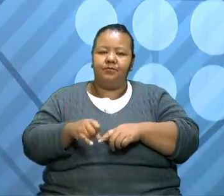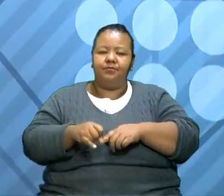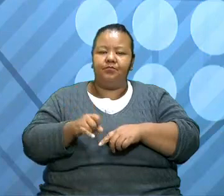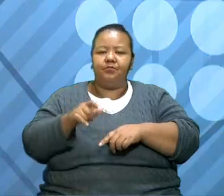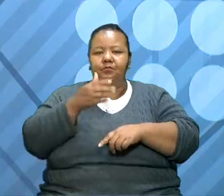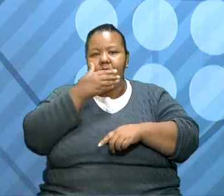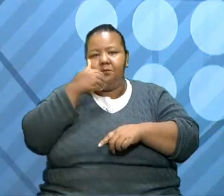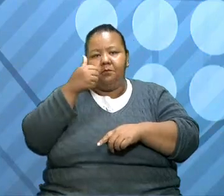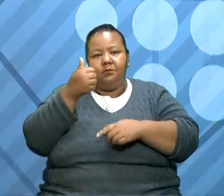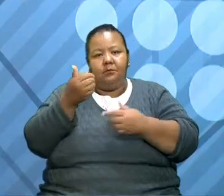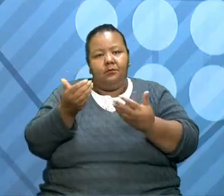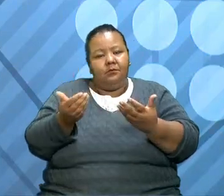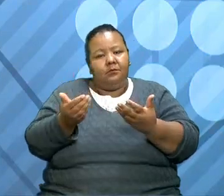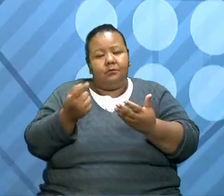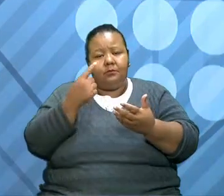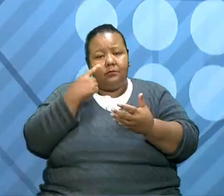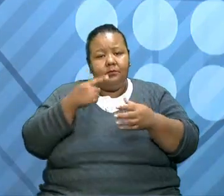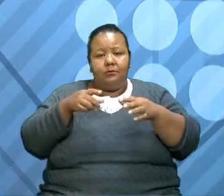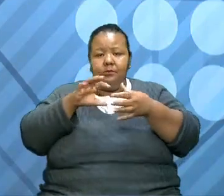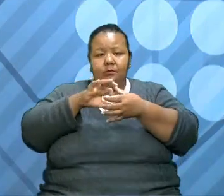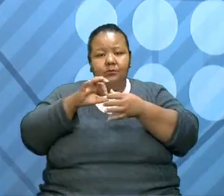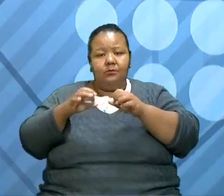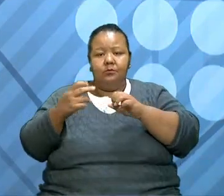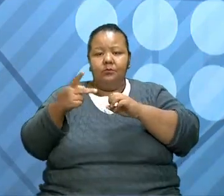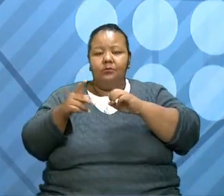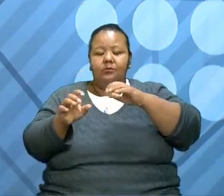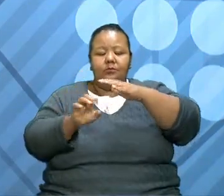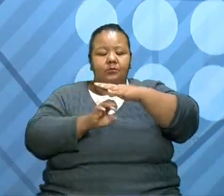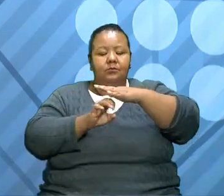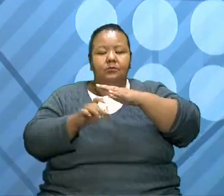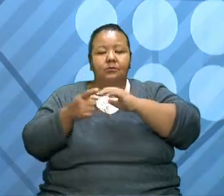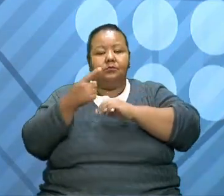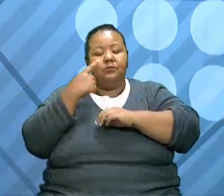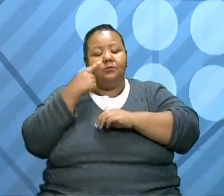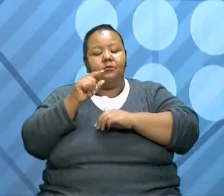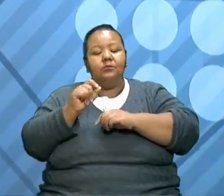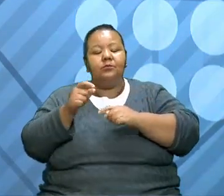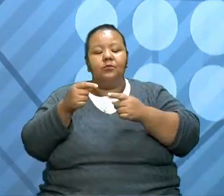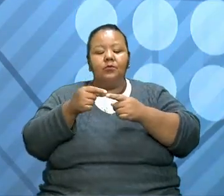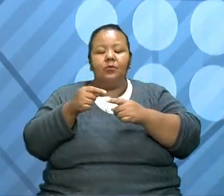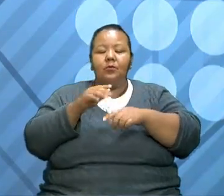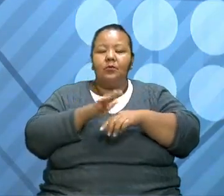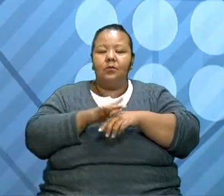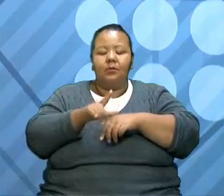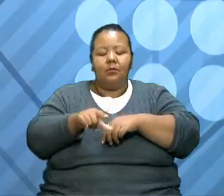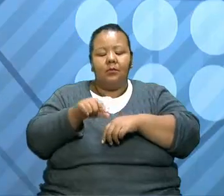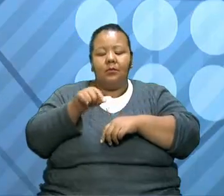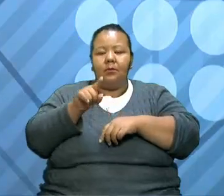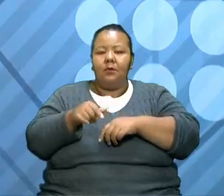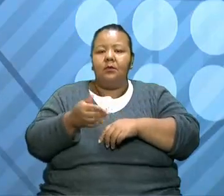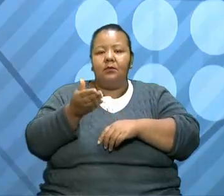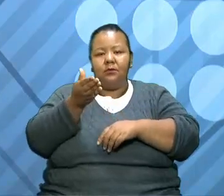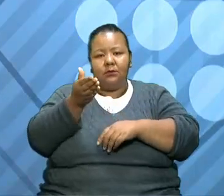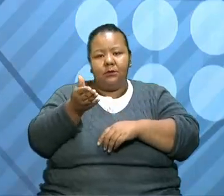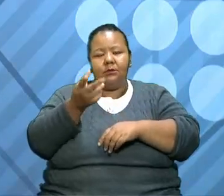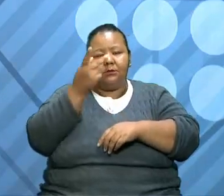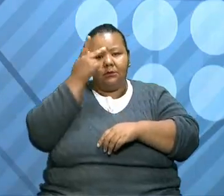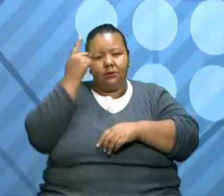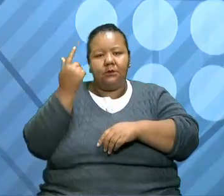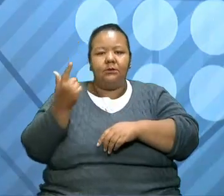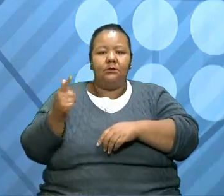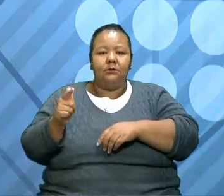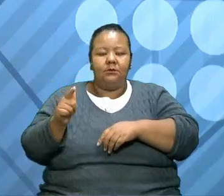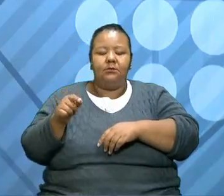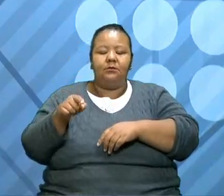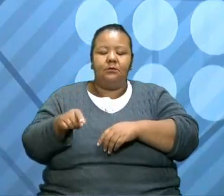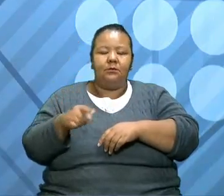é a melhor? Dentro do contexto da sua empresa, dentro do ambiente da sua empresa. Quem vai definir isso é você, é gestor. É